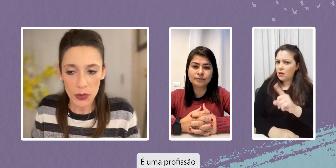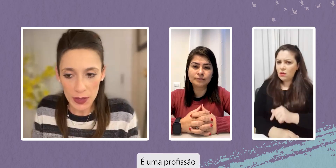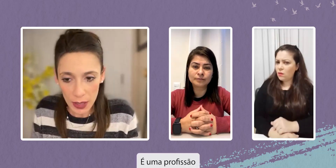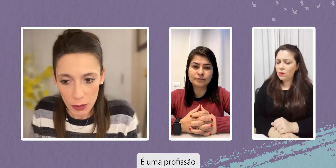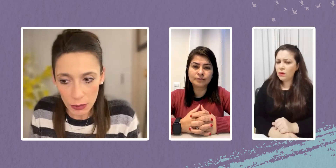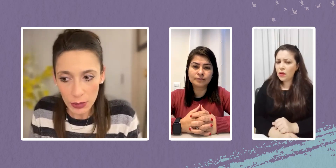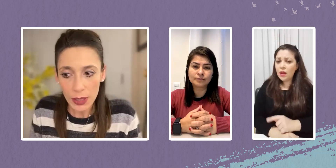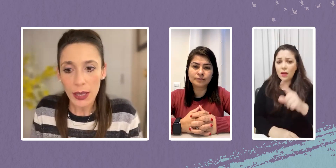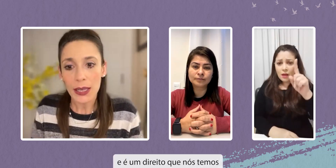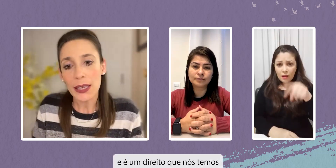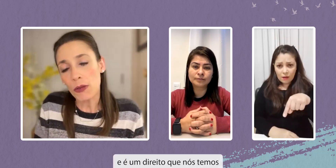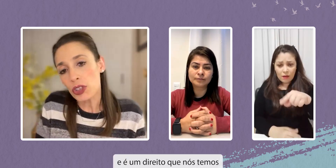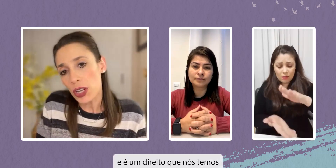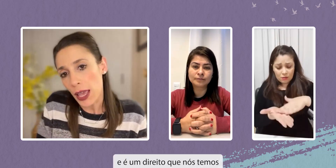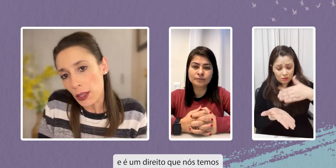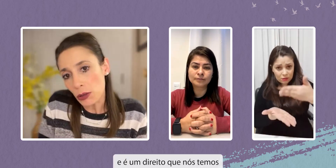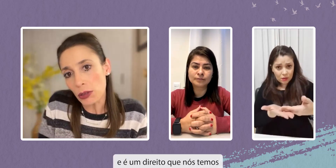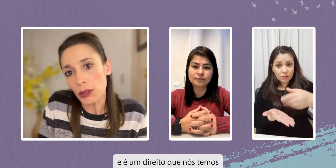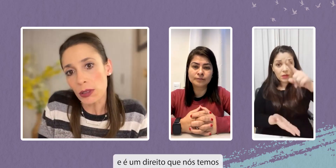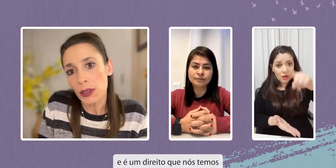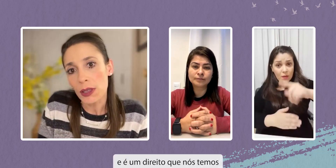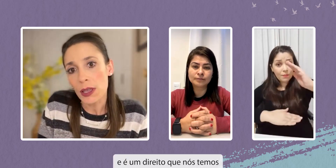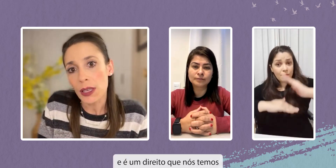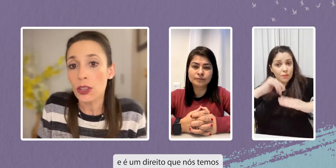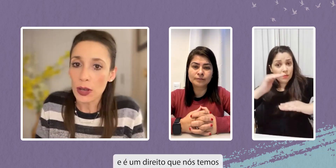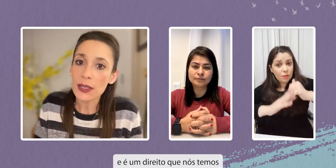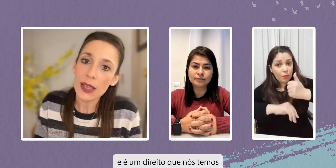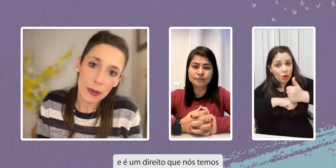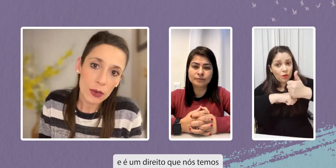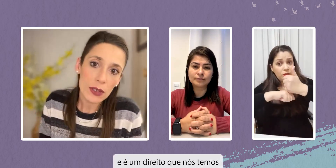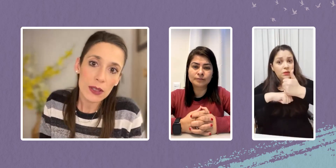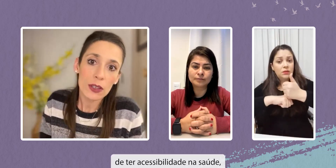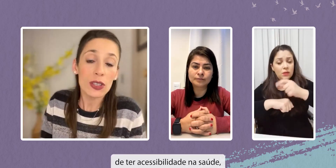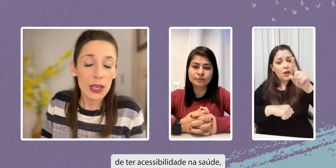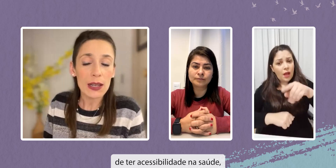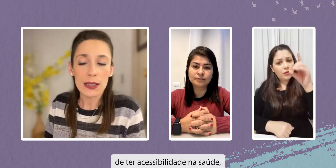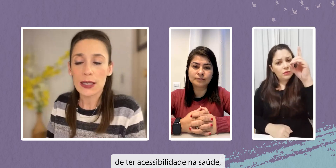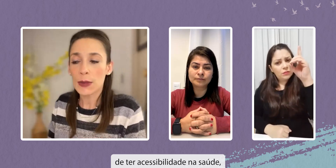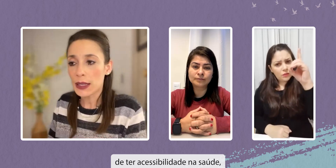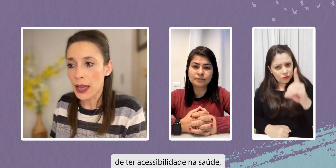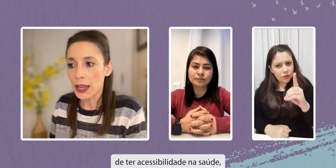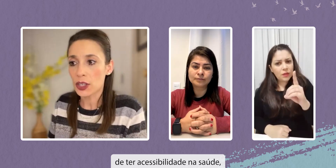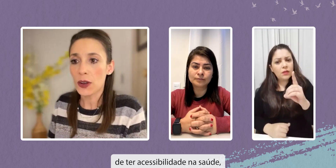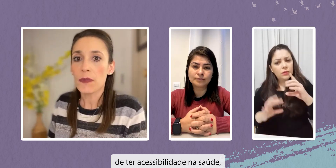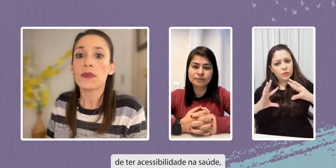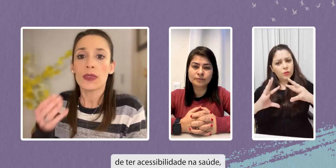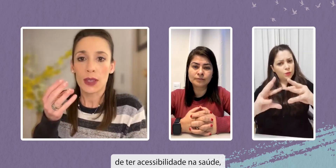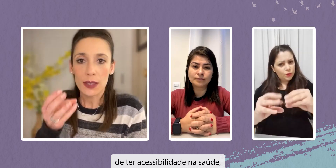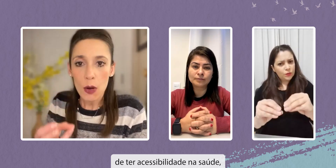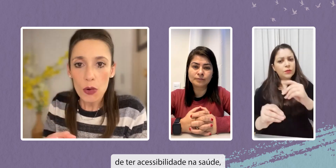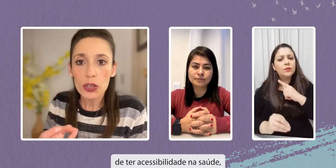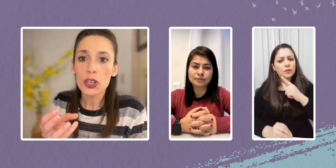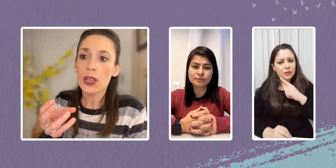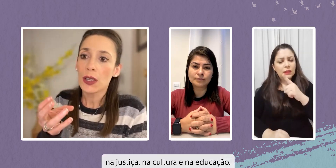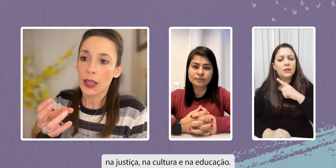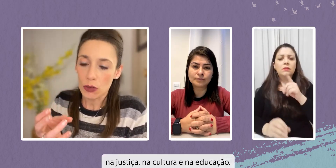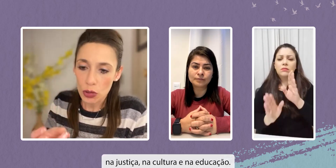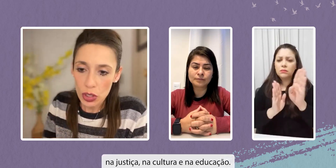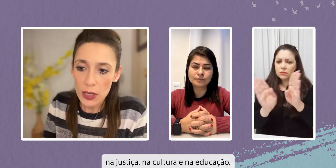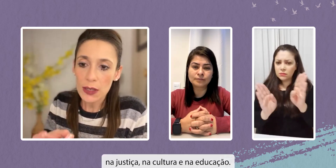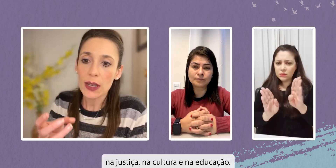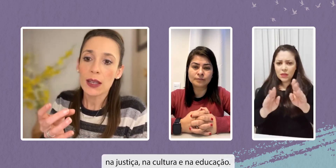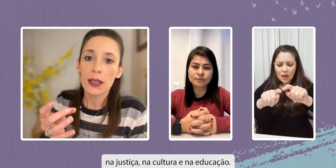uma profissão e é um direito que nós temos de ter acessibilidade na saúde,